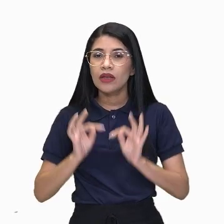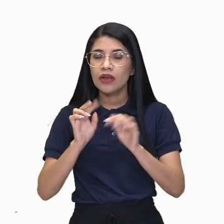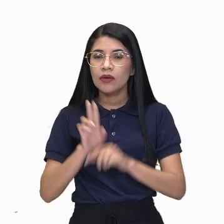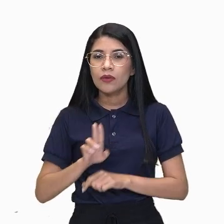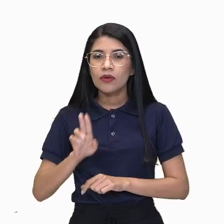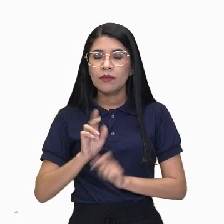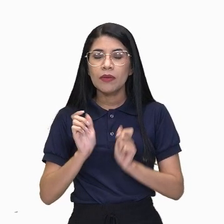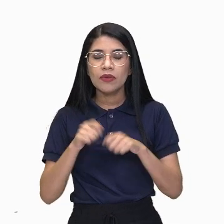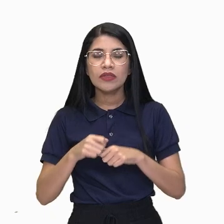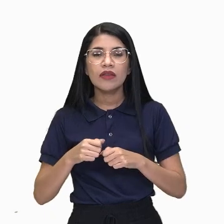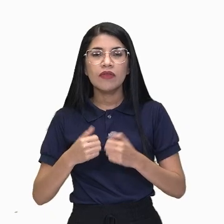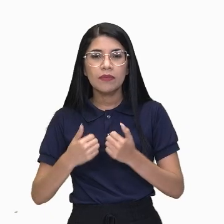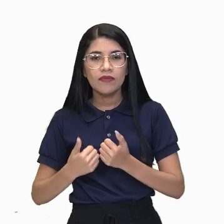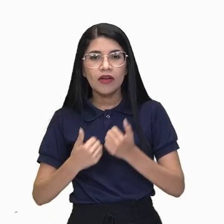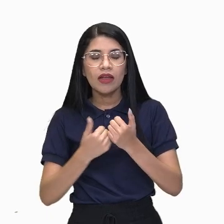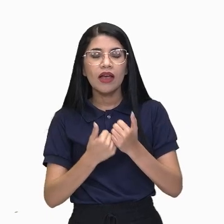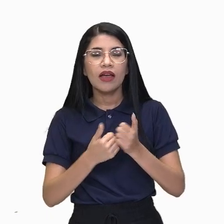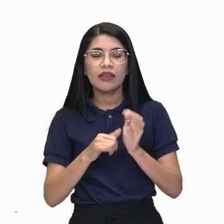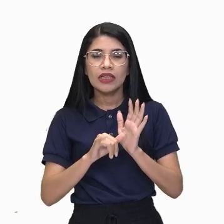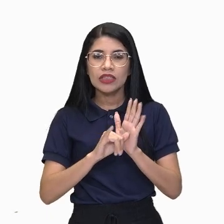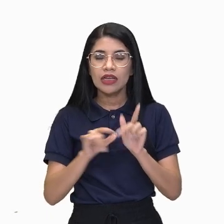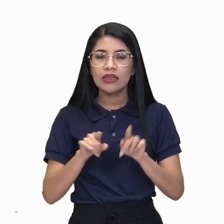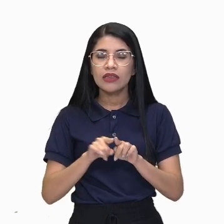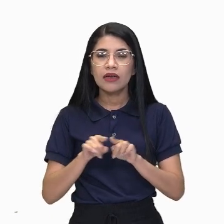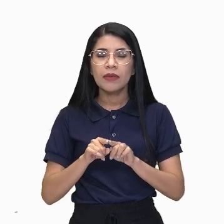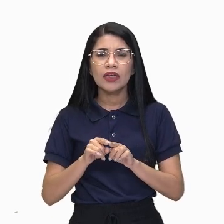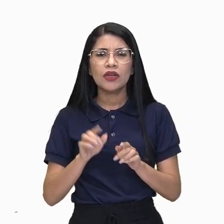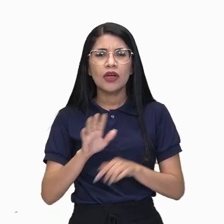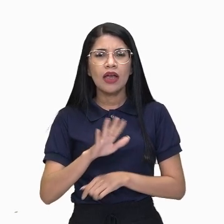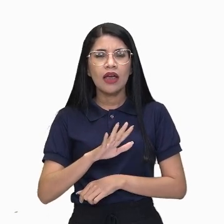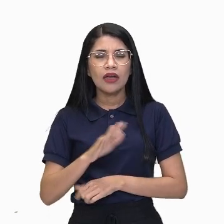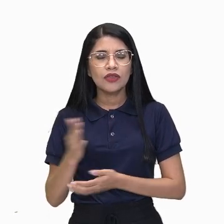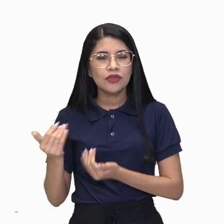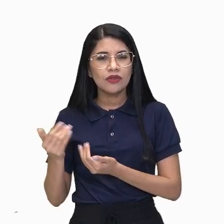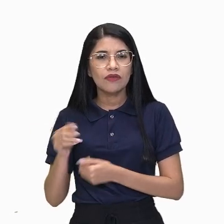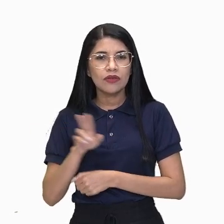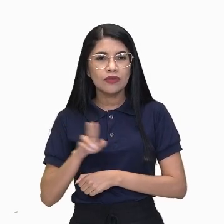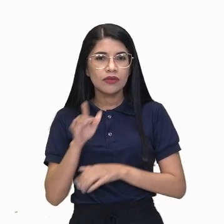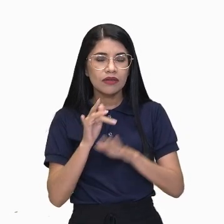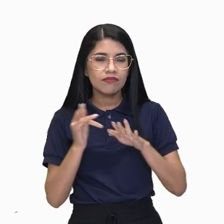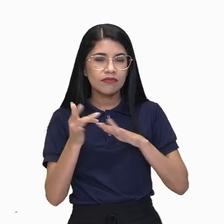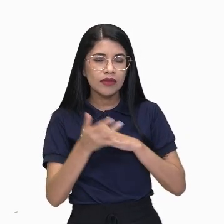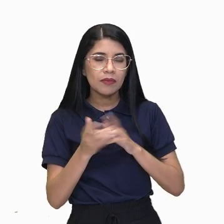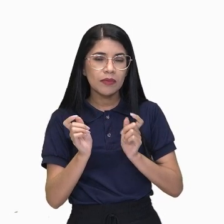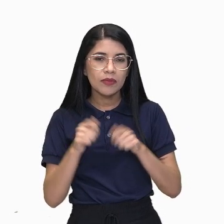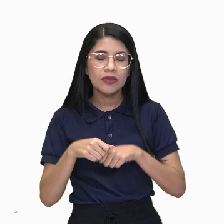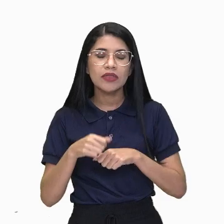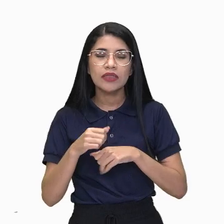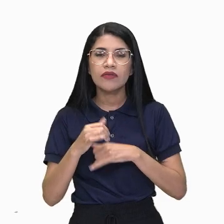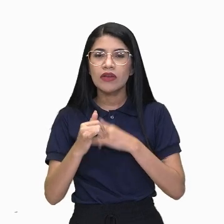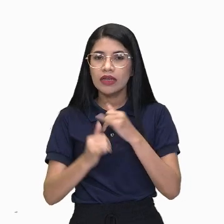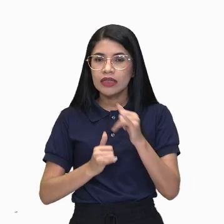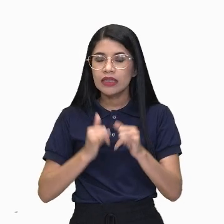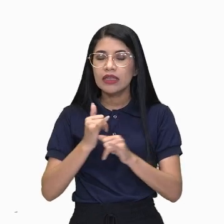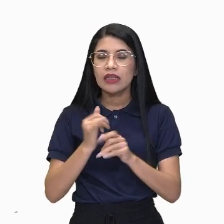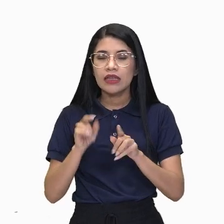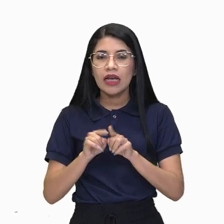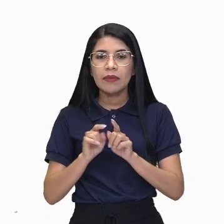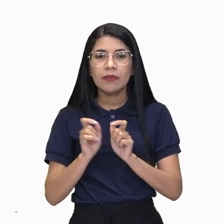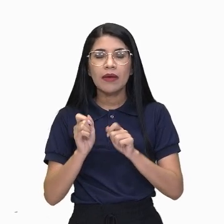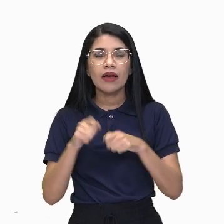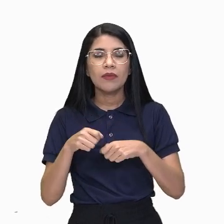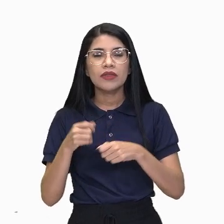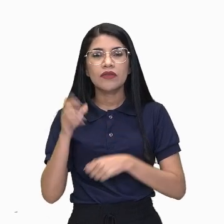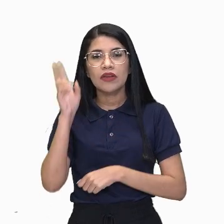fortalecimento identitário. Jovens indígenas estão utilizando redes sociais e plataformas digitais para compartilhar